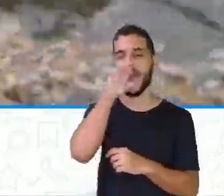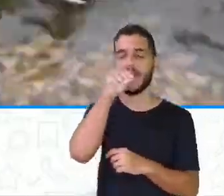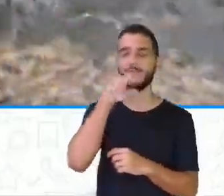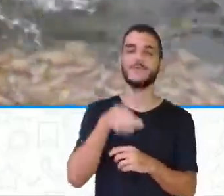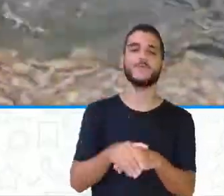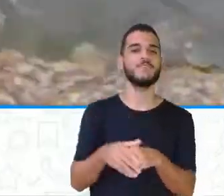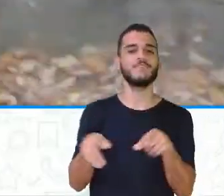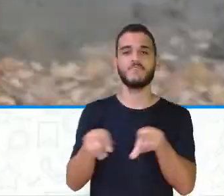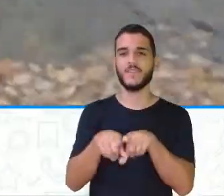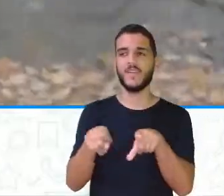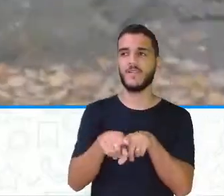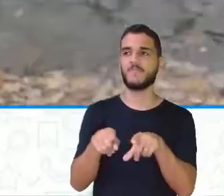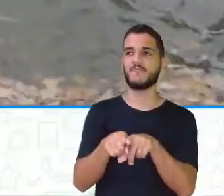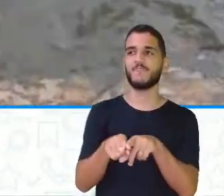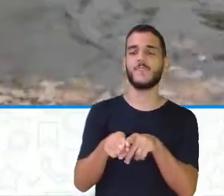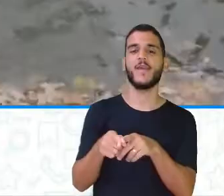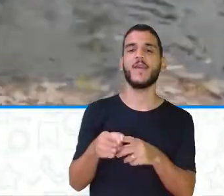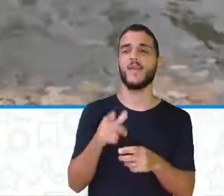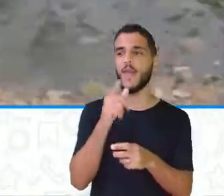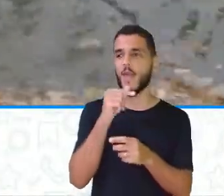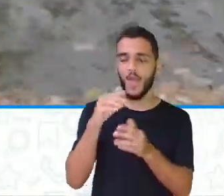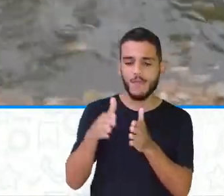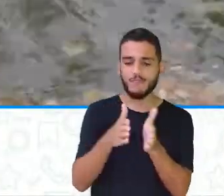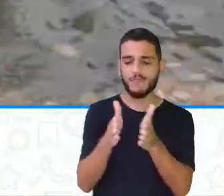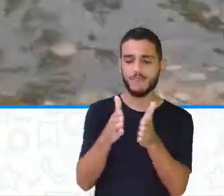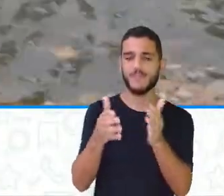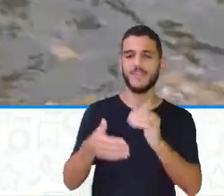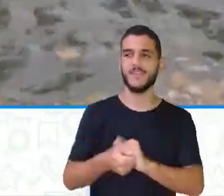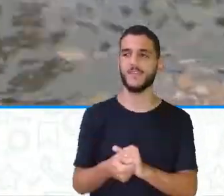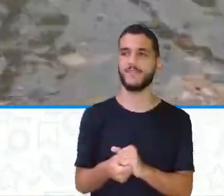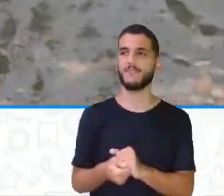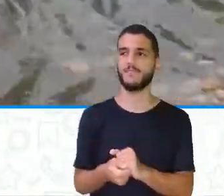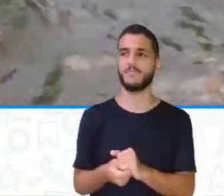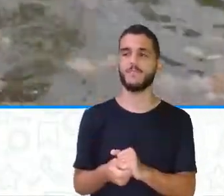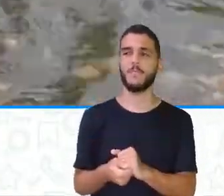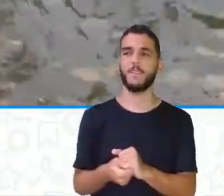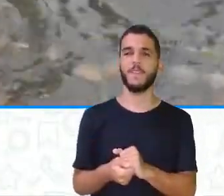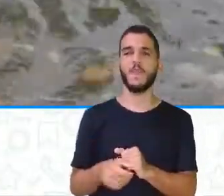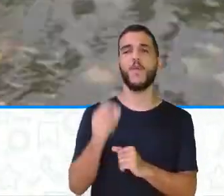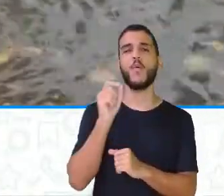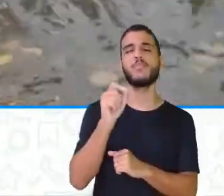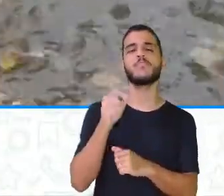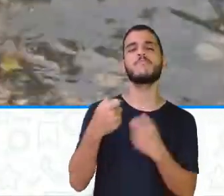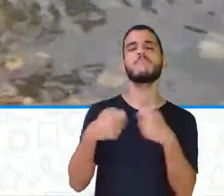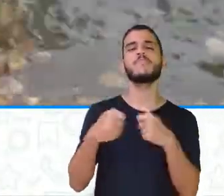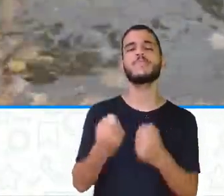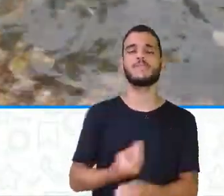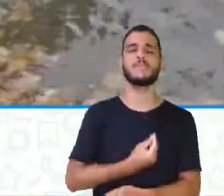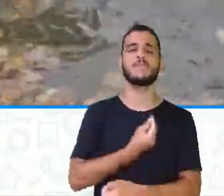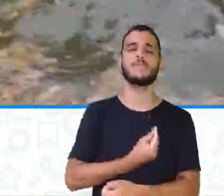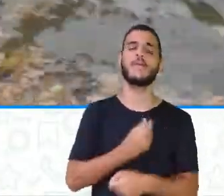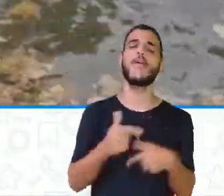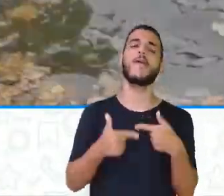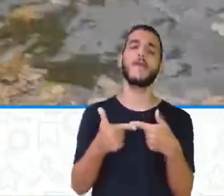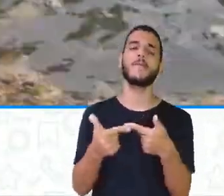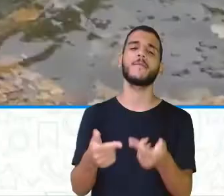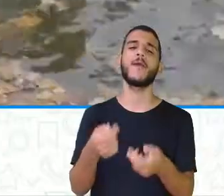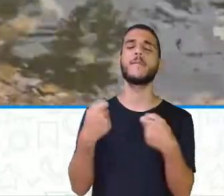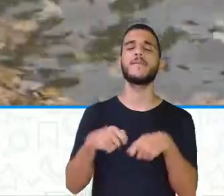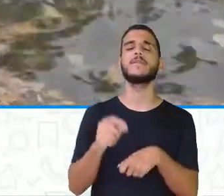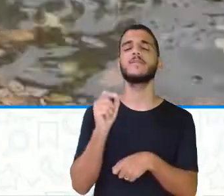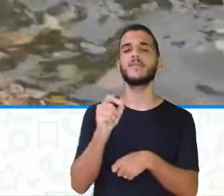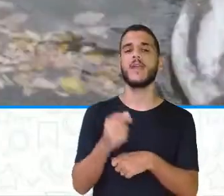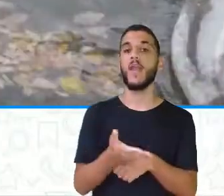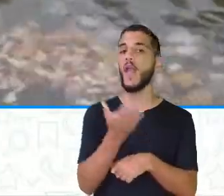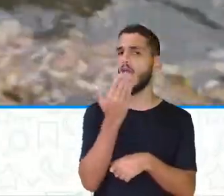uma plantinha ali. O que será que um ser vivo precisa para sobreviver? Ele precisa de o quê? Do